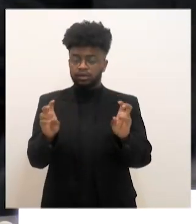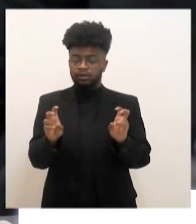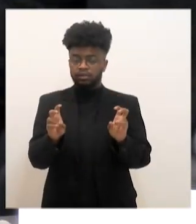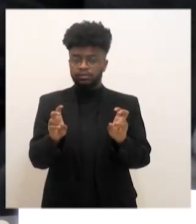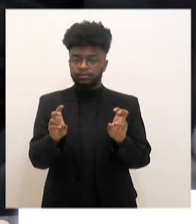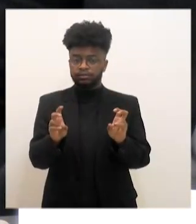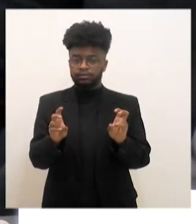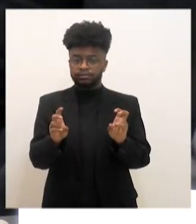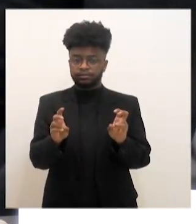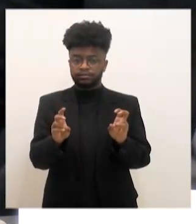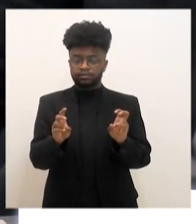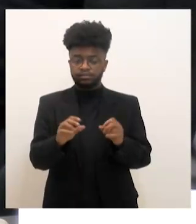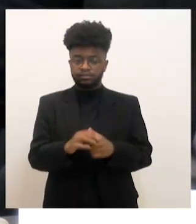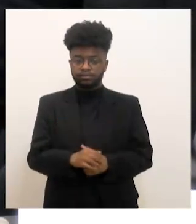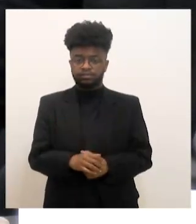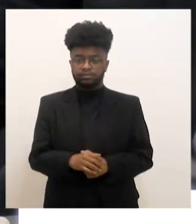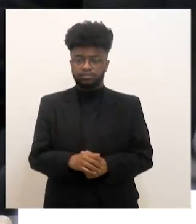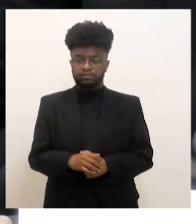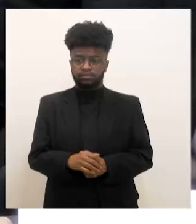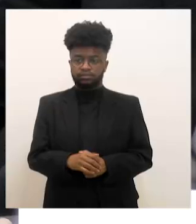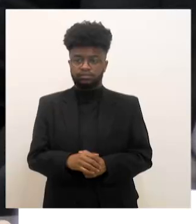do